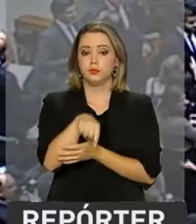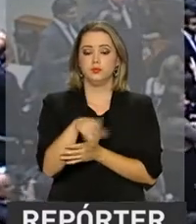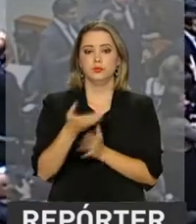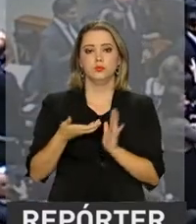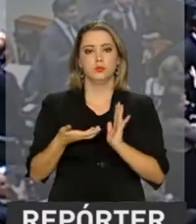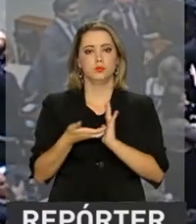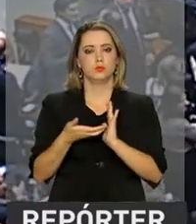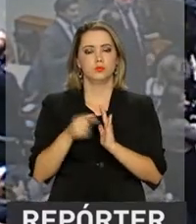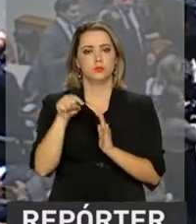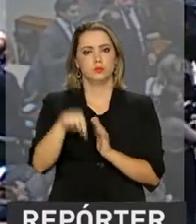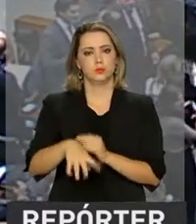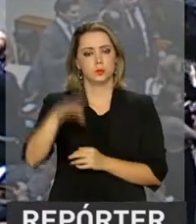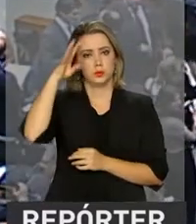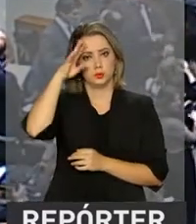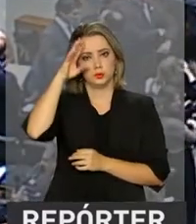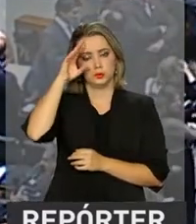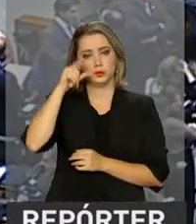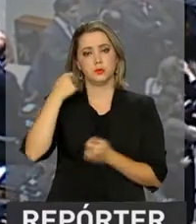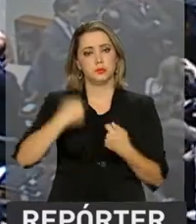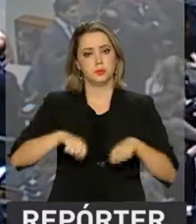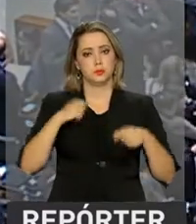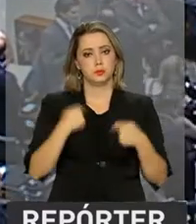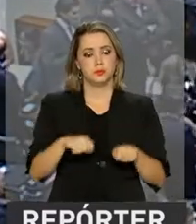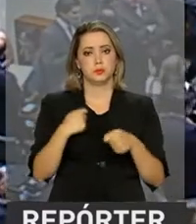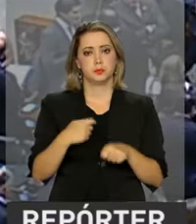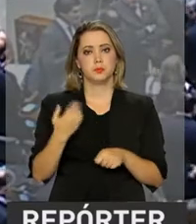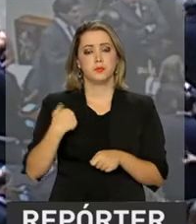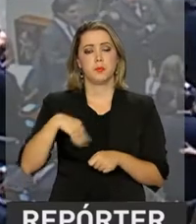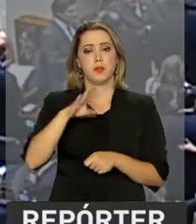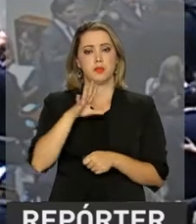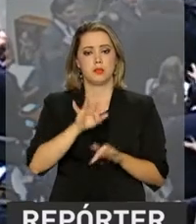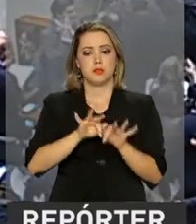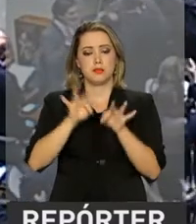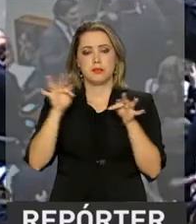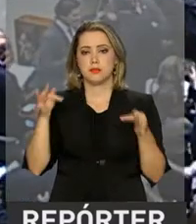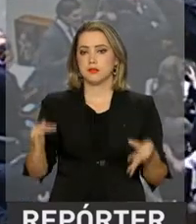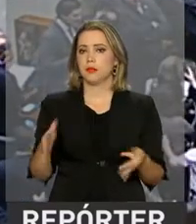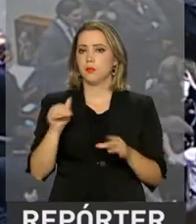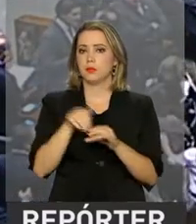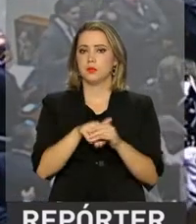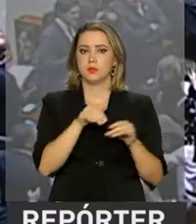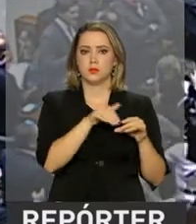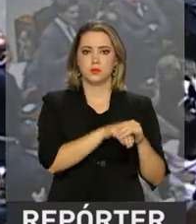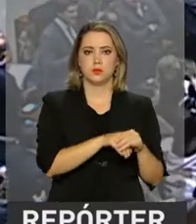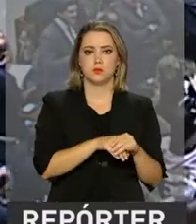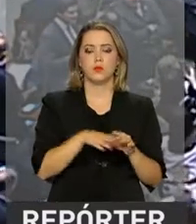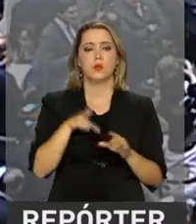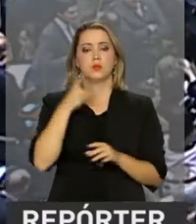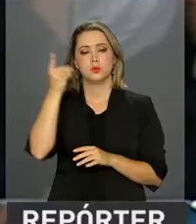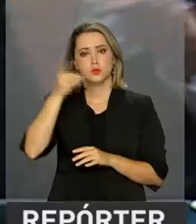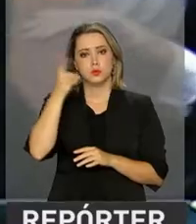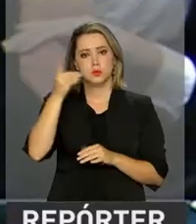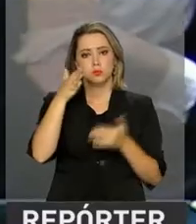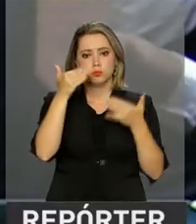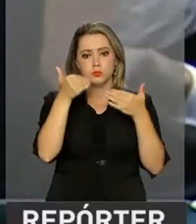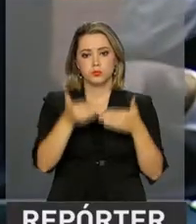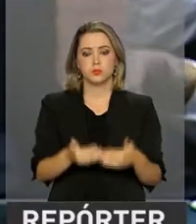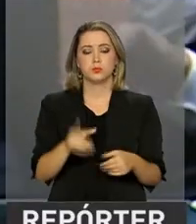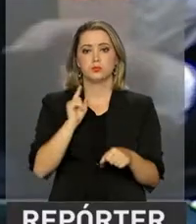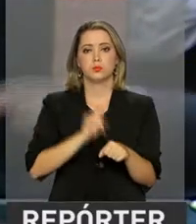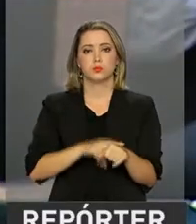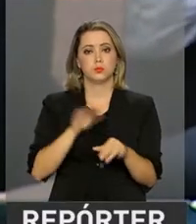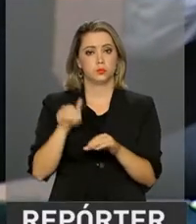no plenário, nesta quarta-feira, é necessária a maioria simples dos votos dos deputados presentes na hora